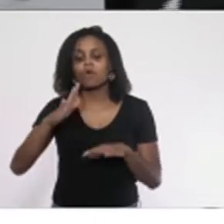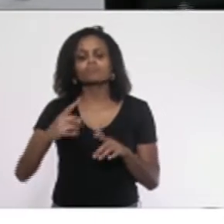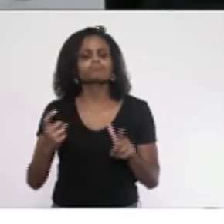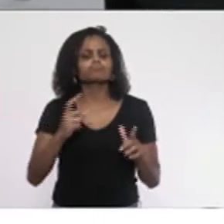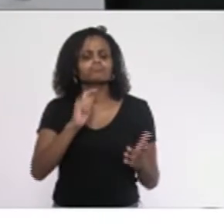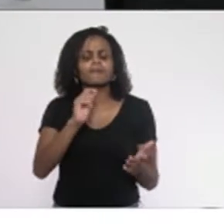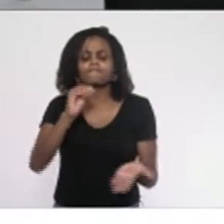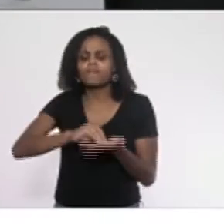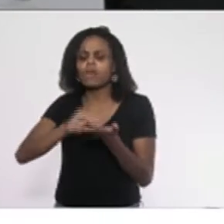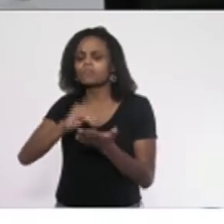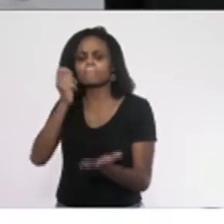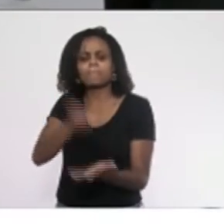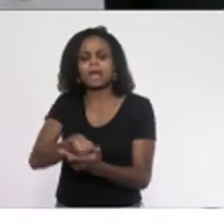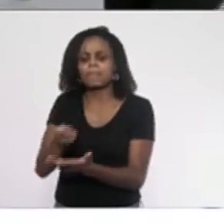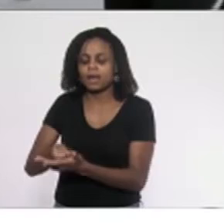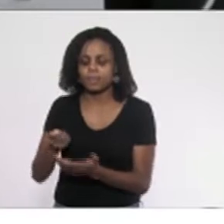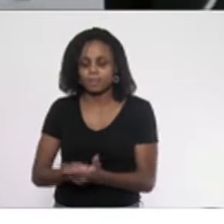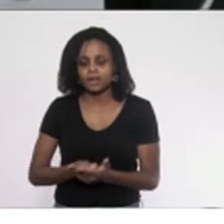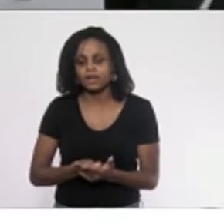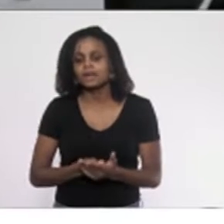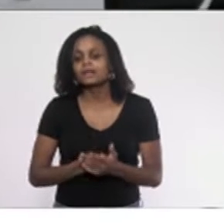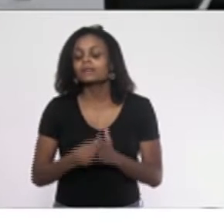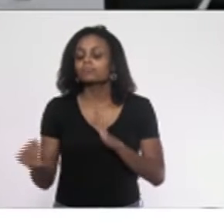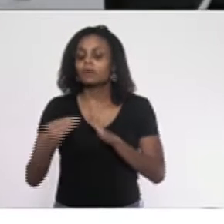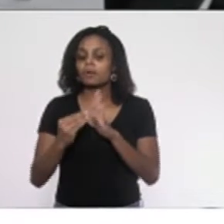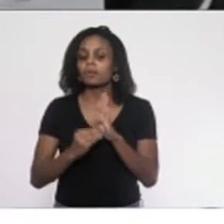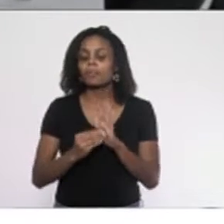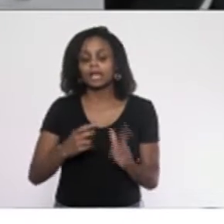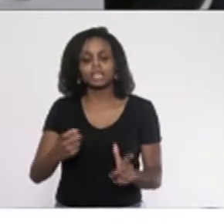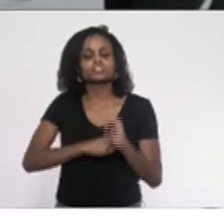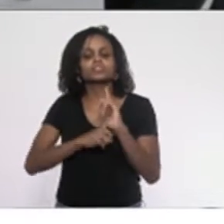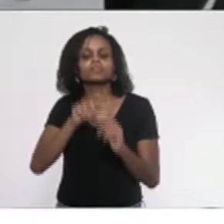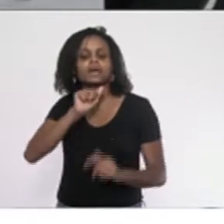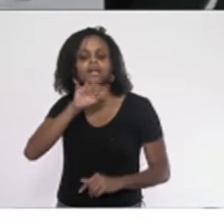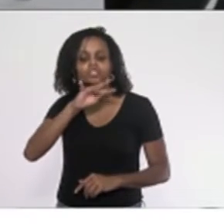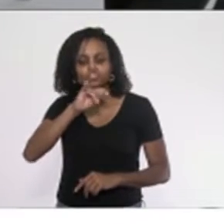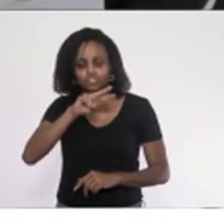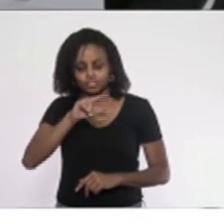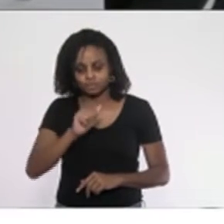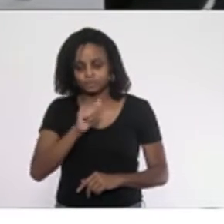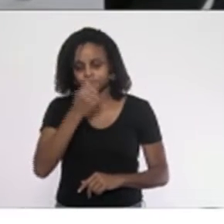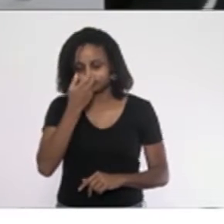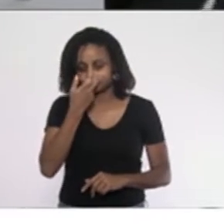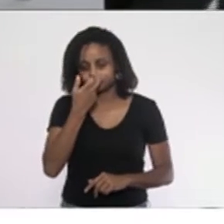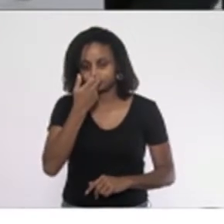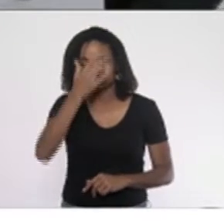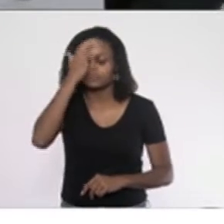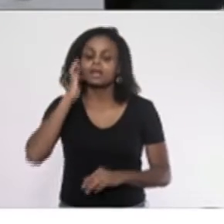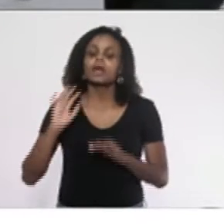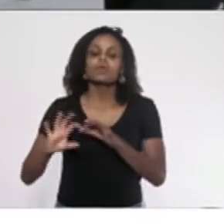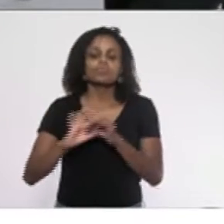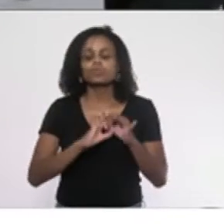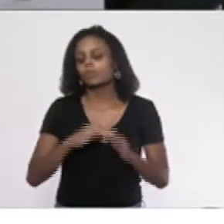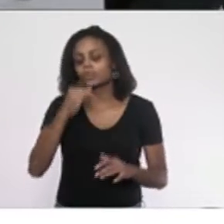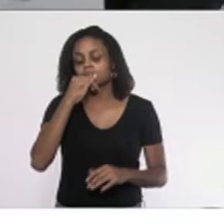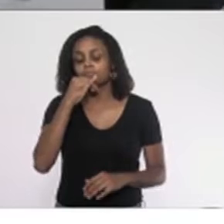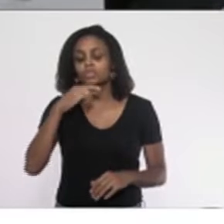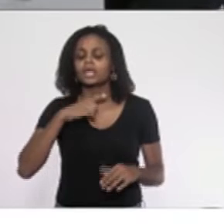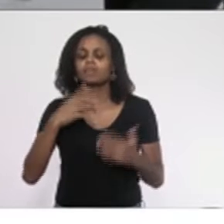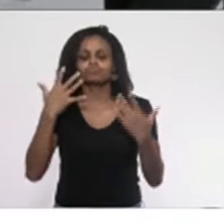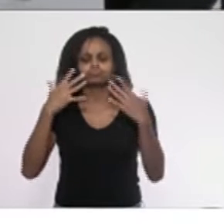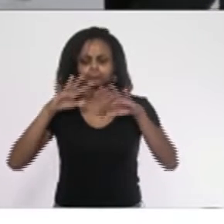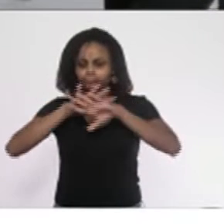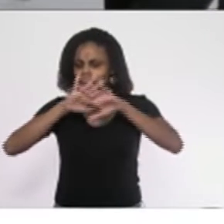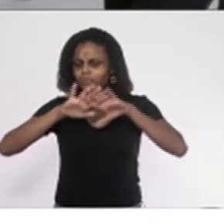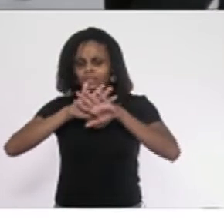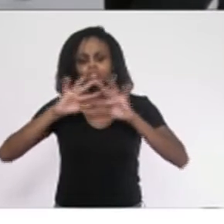Estado, inscritos na dívida ativa, na União, por exemplo, há uma transparência total